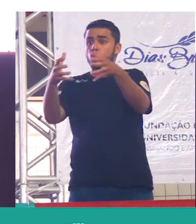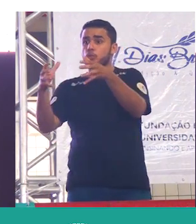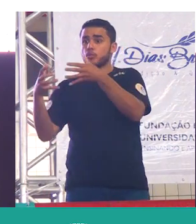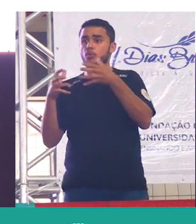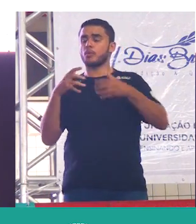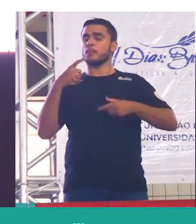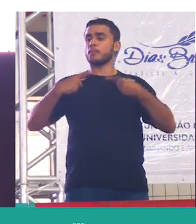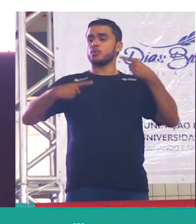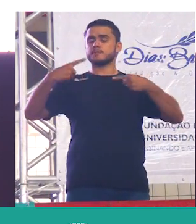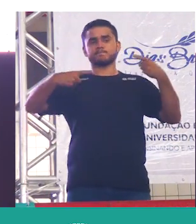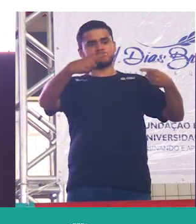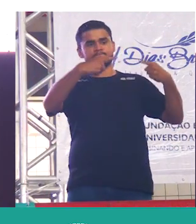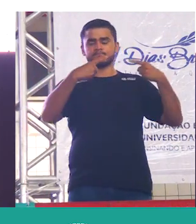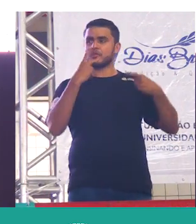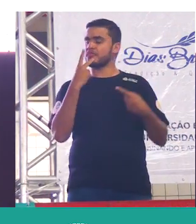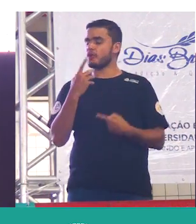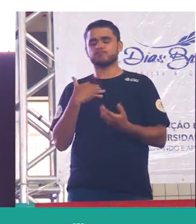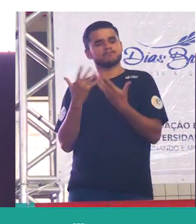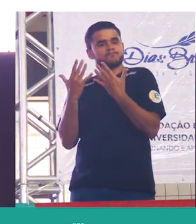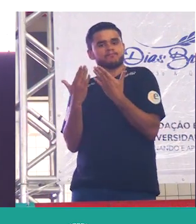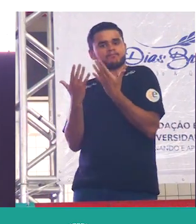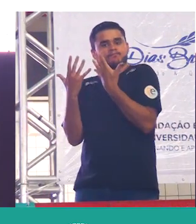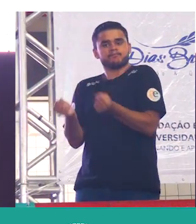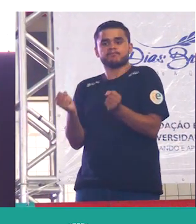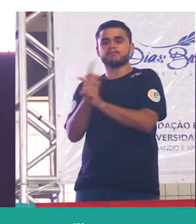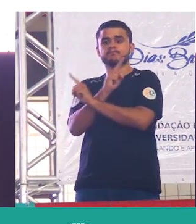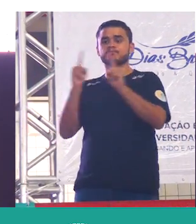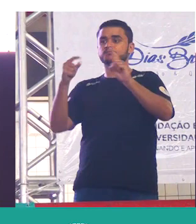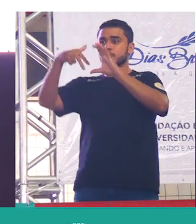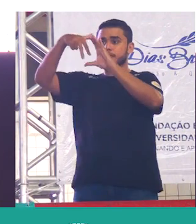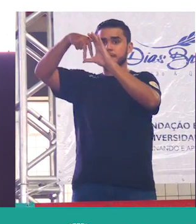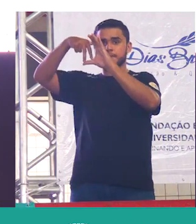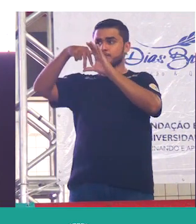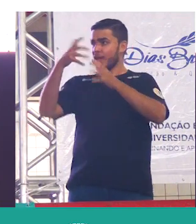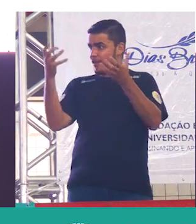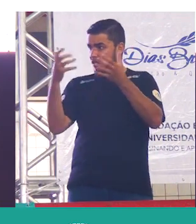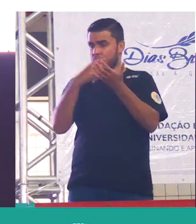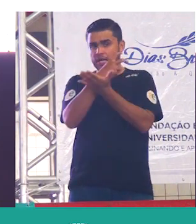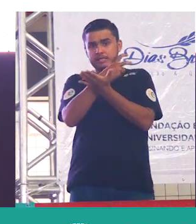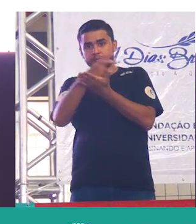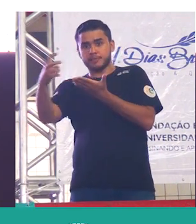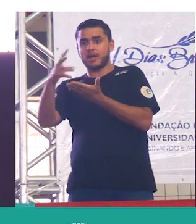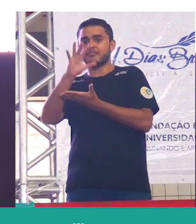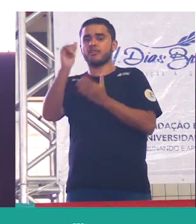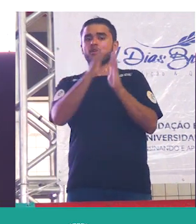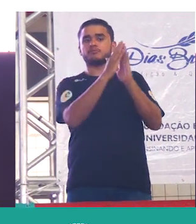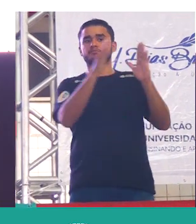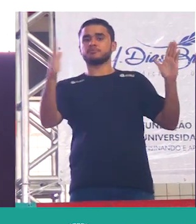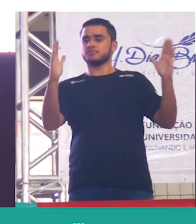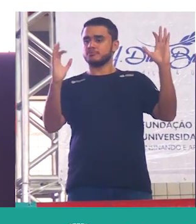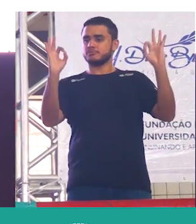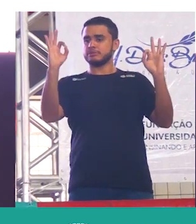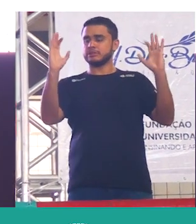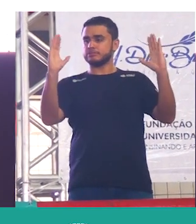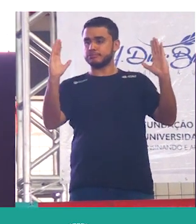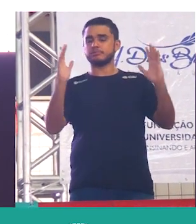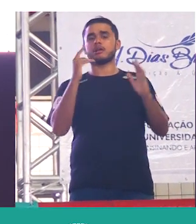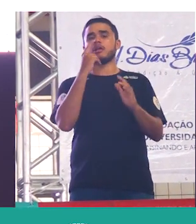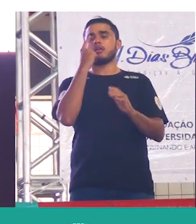políticos que quiseram impedir que o Vargas terminasse o mandato e pela pressão que